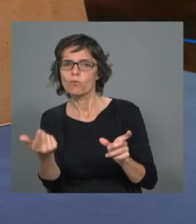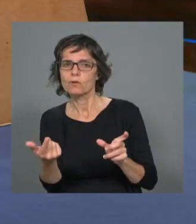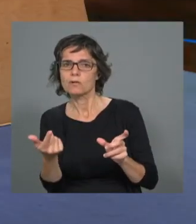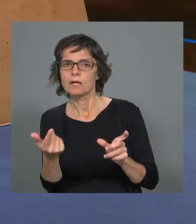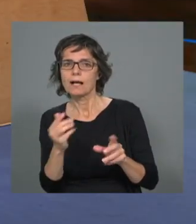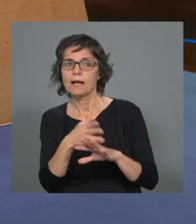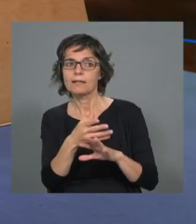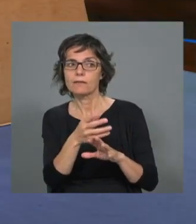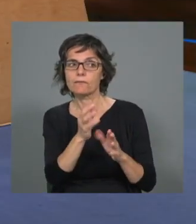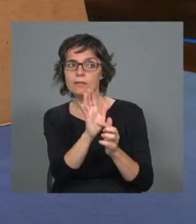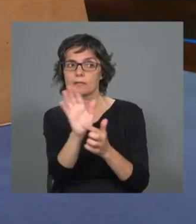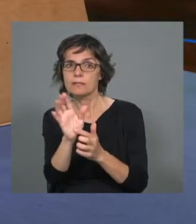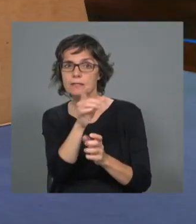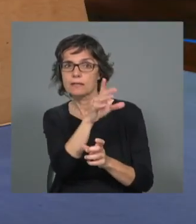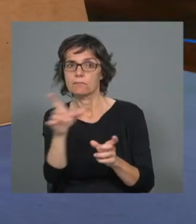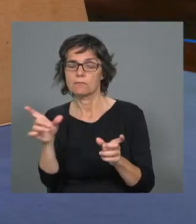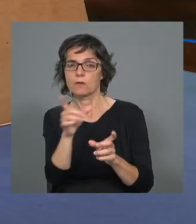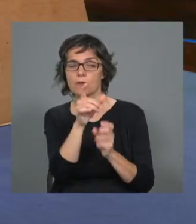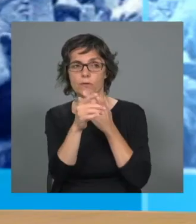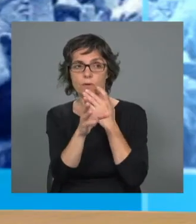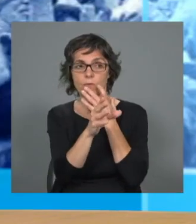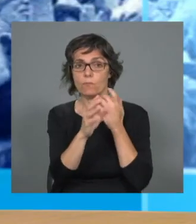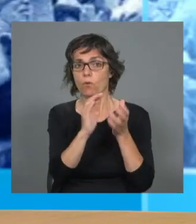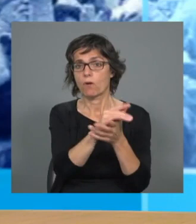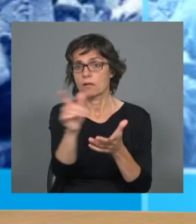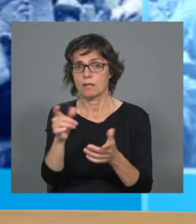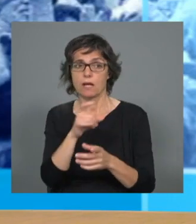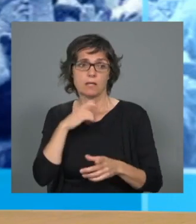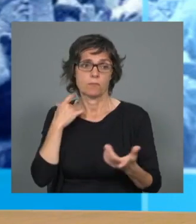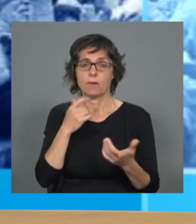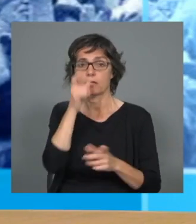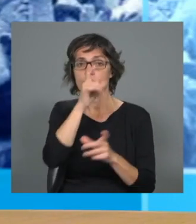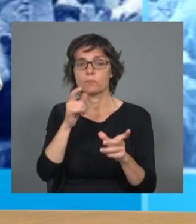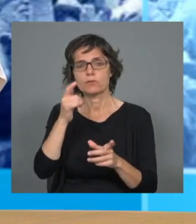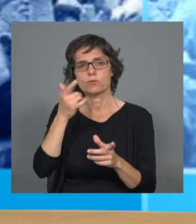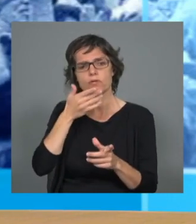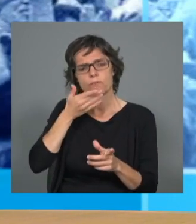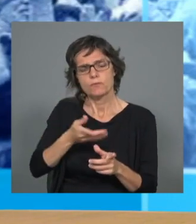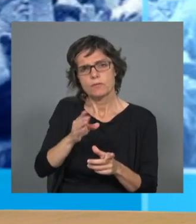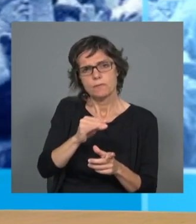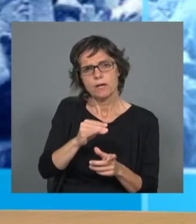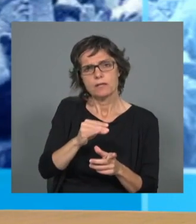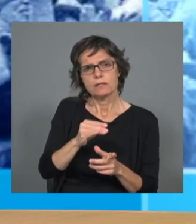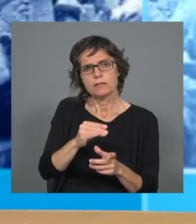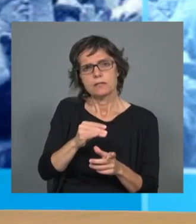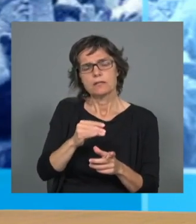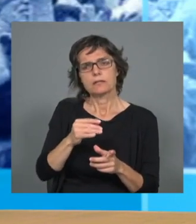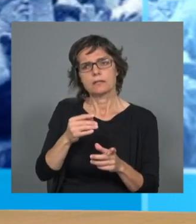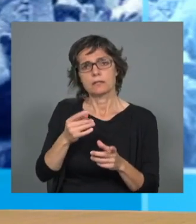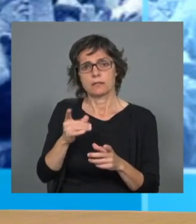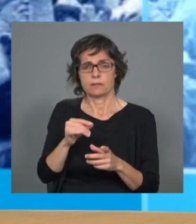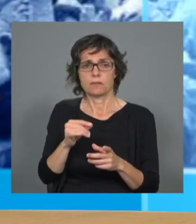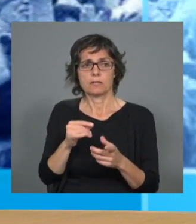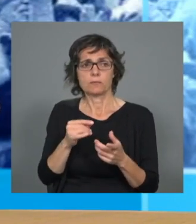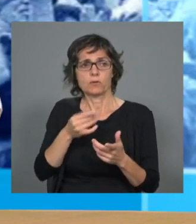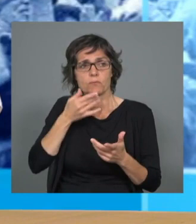exemplos de casais, de padres, de pessoas mais velhas ou pessoas um bocadinho mais velhas que já passaram pelas mesmas coisas há pouco